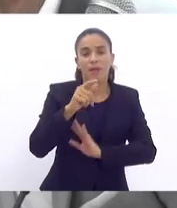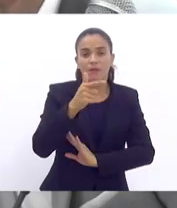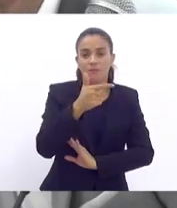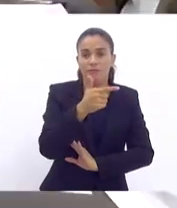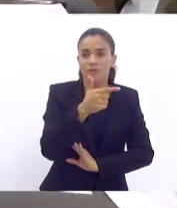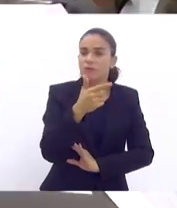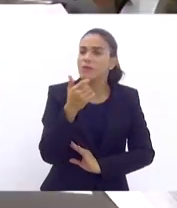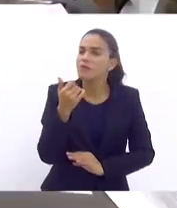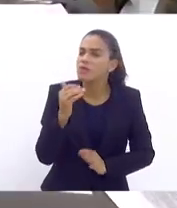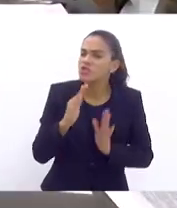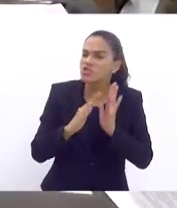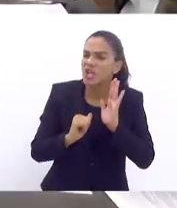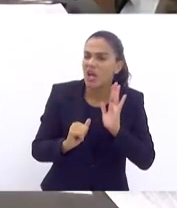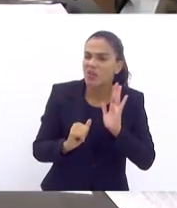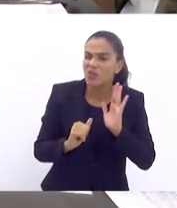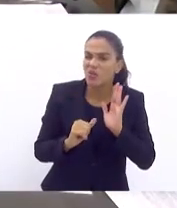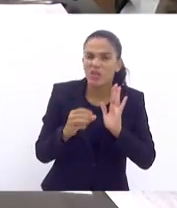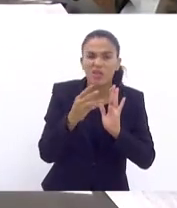22 22